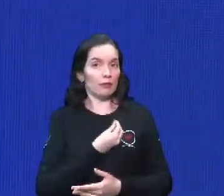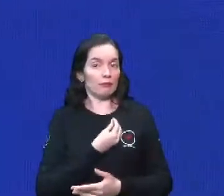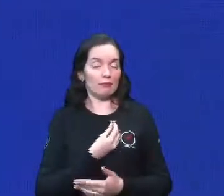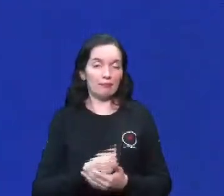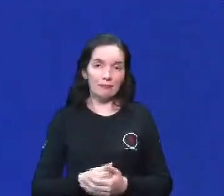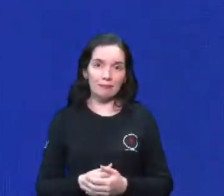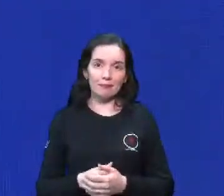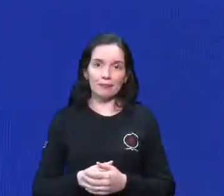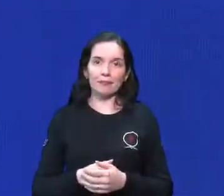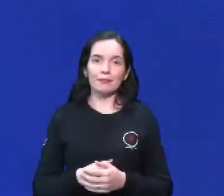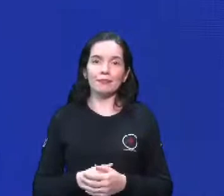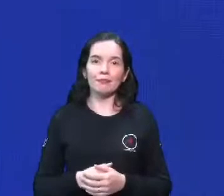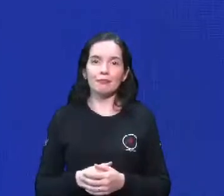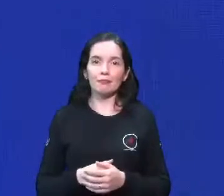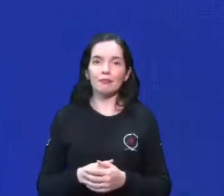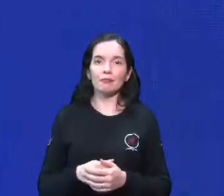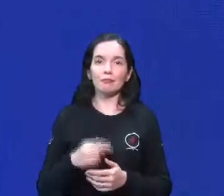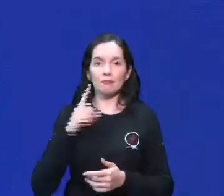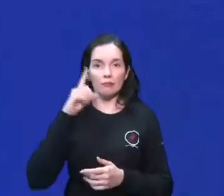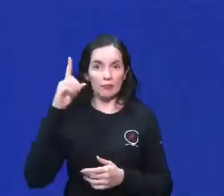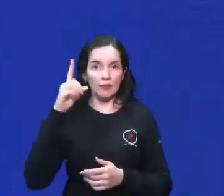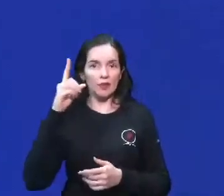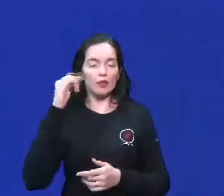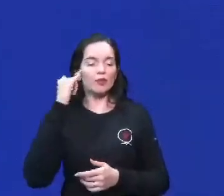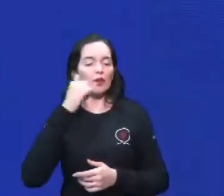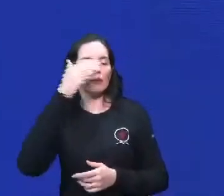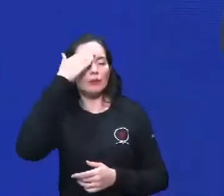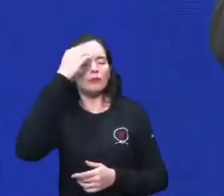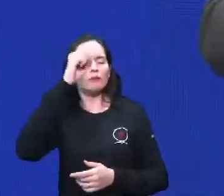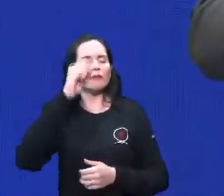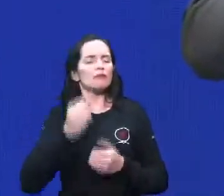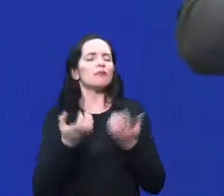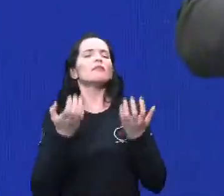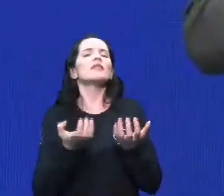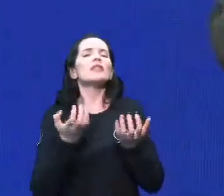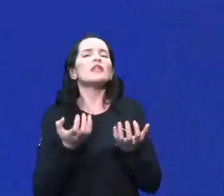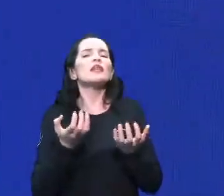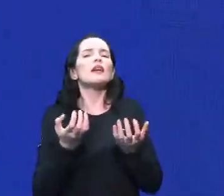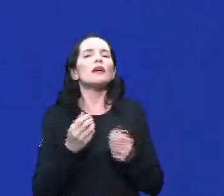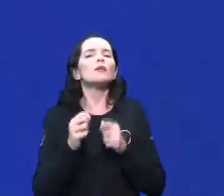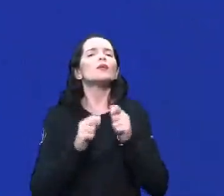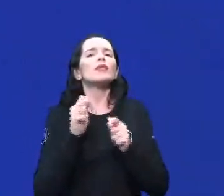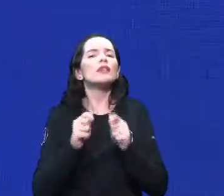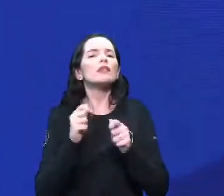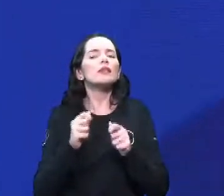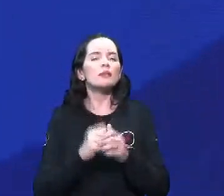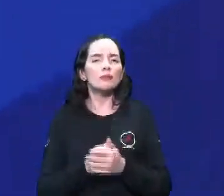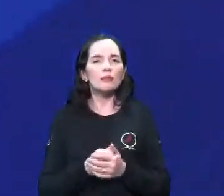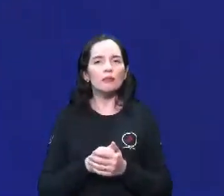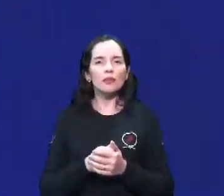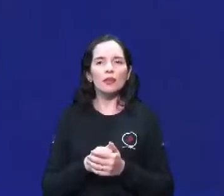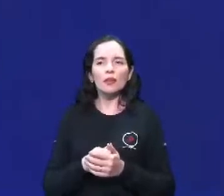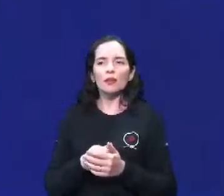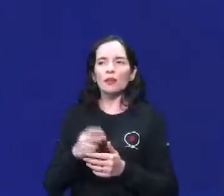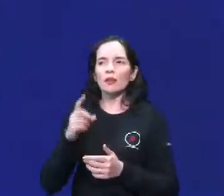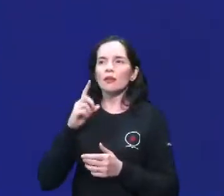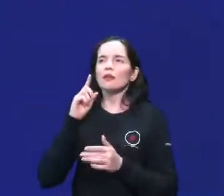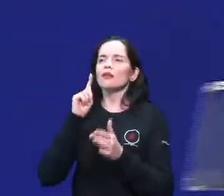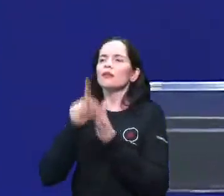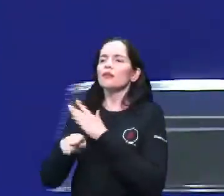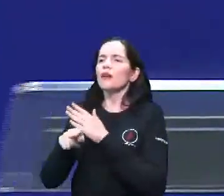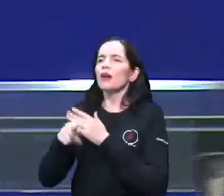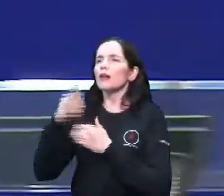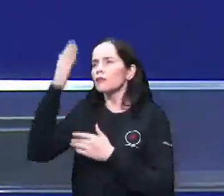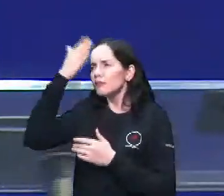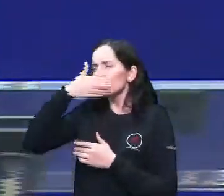Agora, você olha Deus falando para Salomão, Salomão, o que queres? Você olha Deus virando para o cego dizendo assim, o que você quer que te